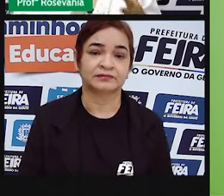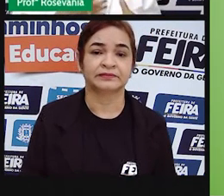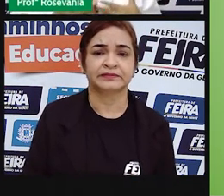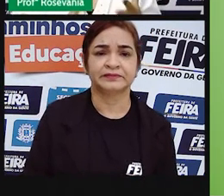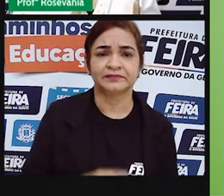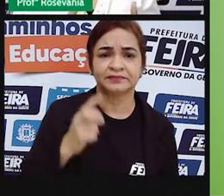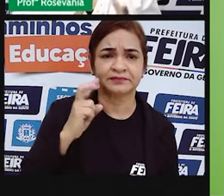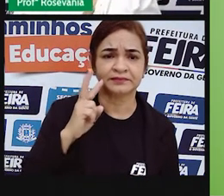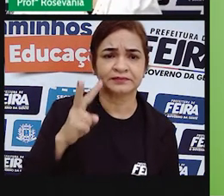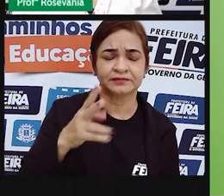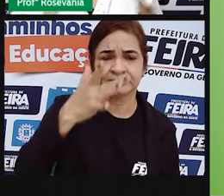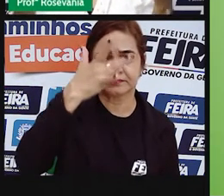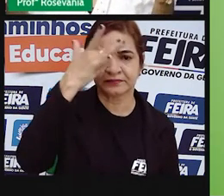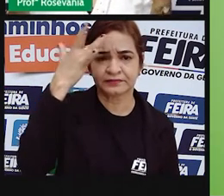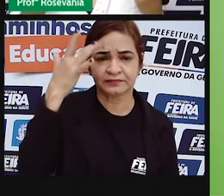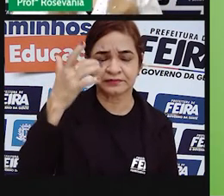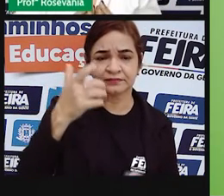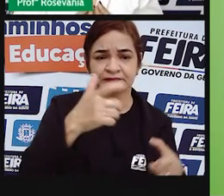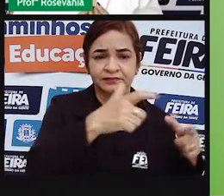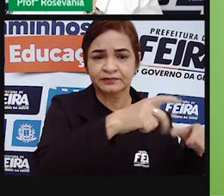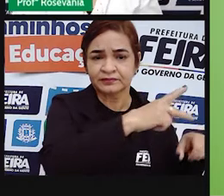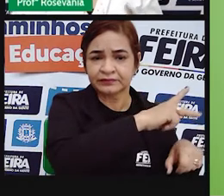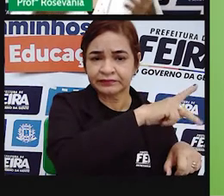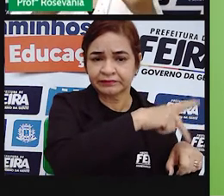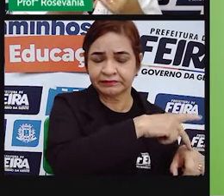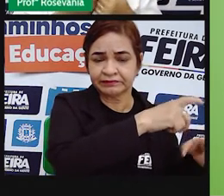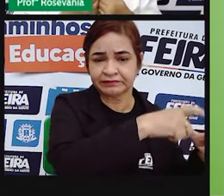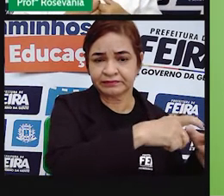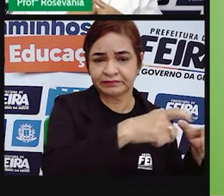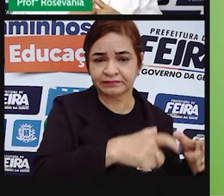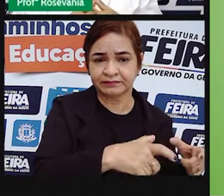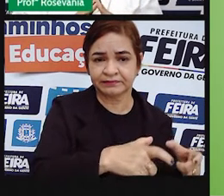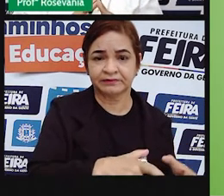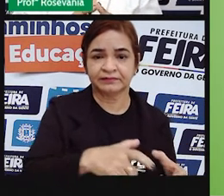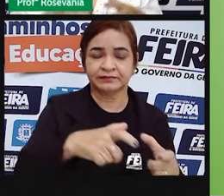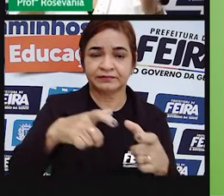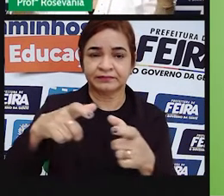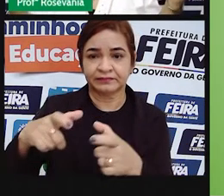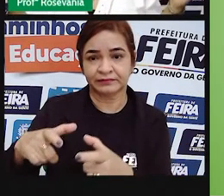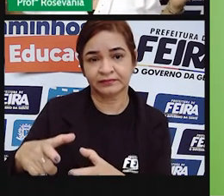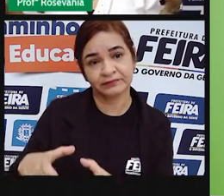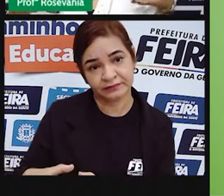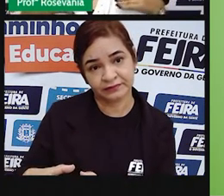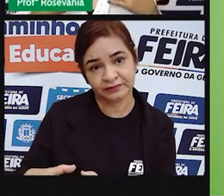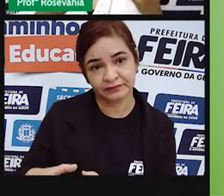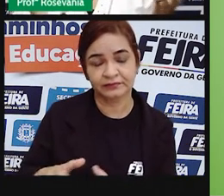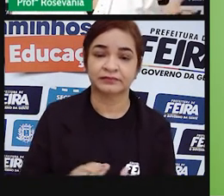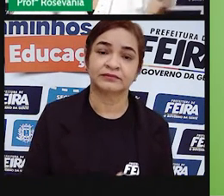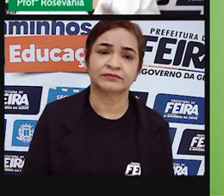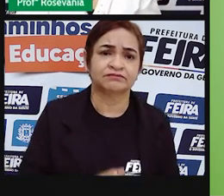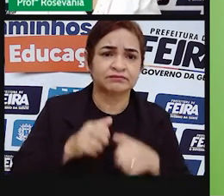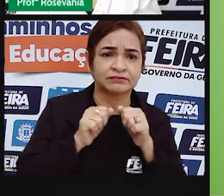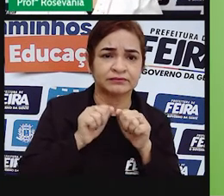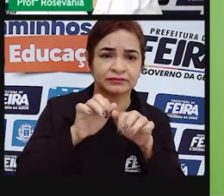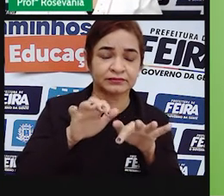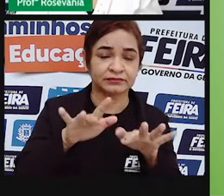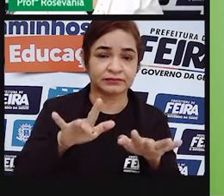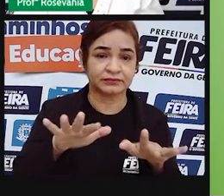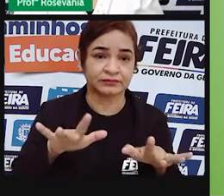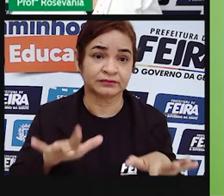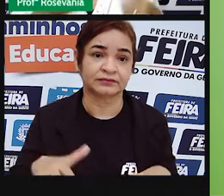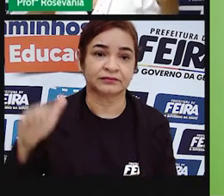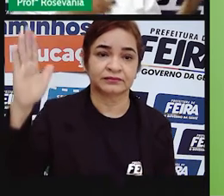recebe né emigrante então na realidade esses Imigrantes eles espalharam né